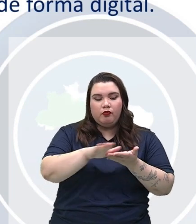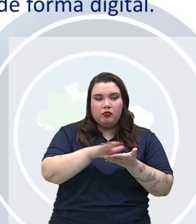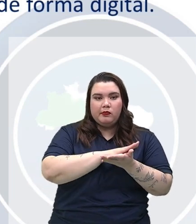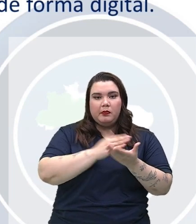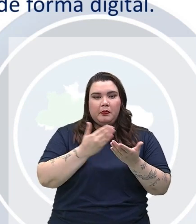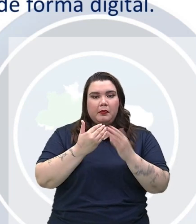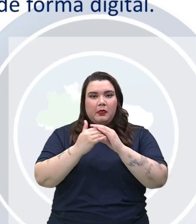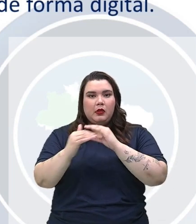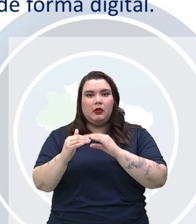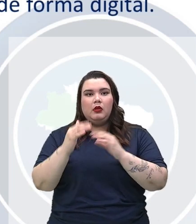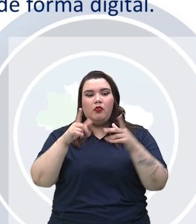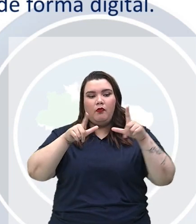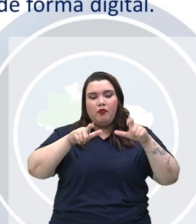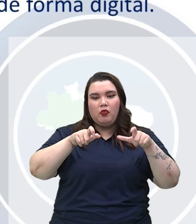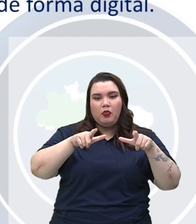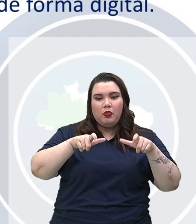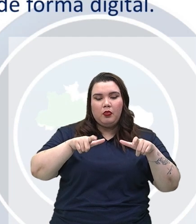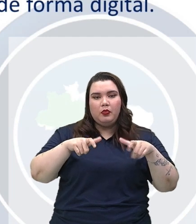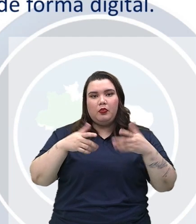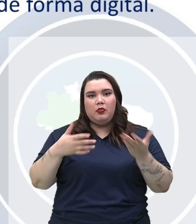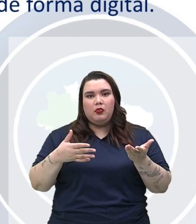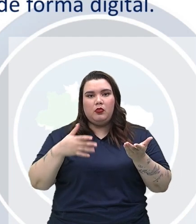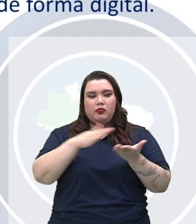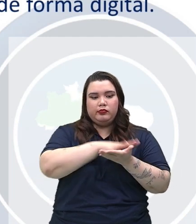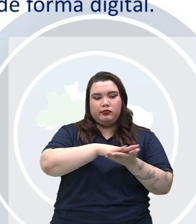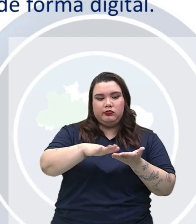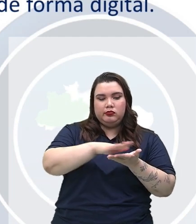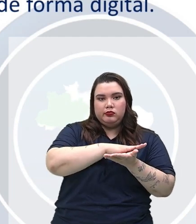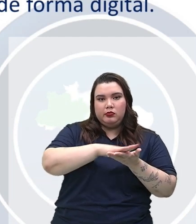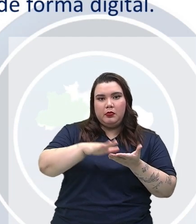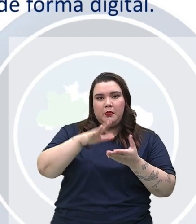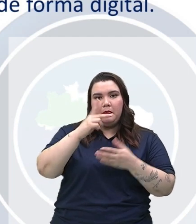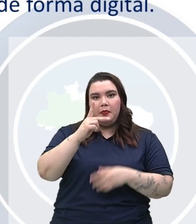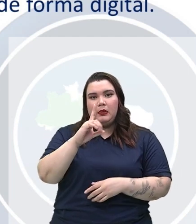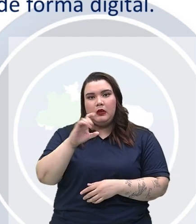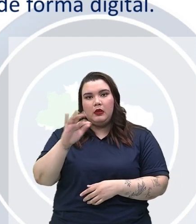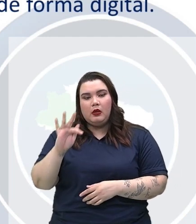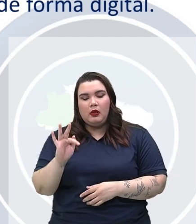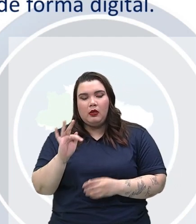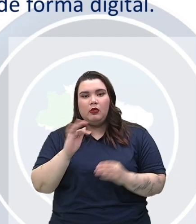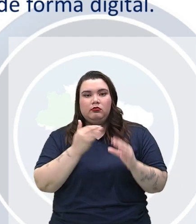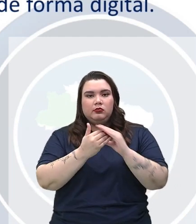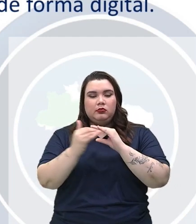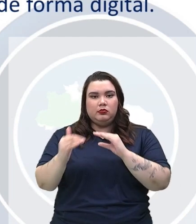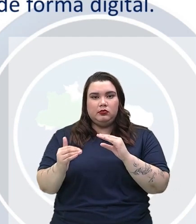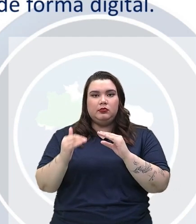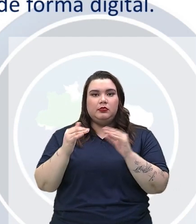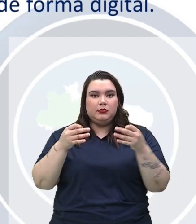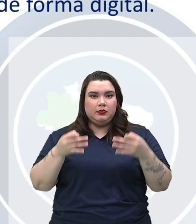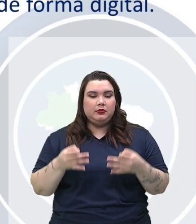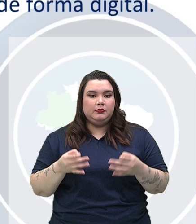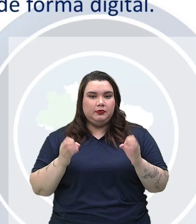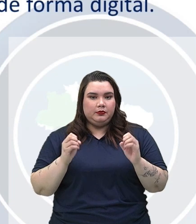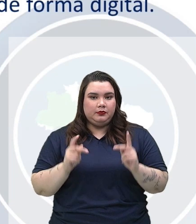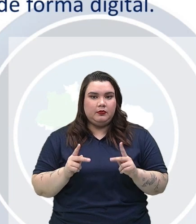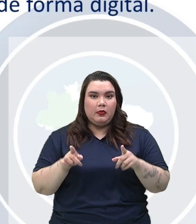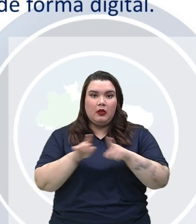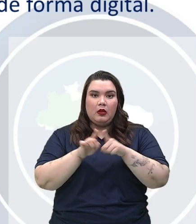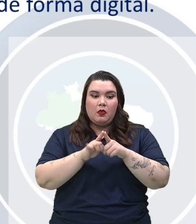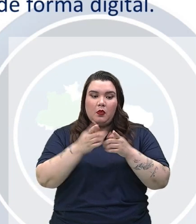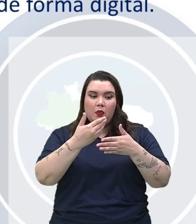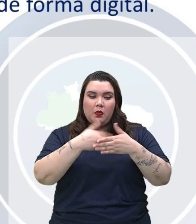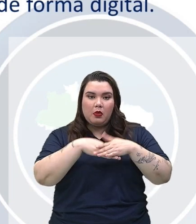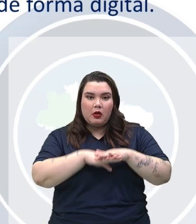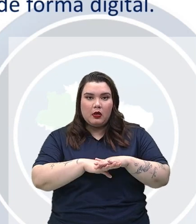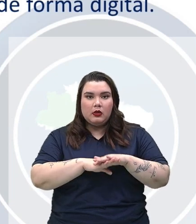digital. Ou tira uma foto, ou escaneia no formato PDF, mas tem que... O fluxo de entrega é esse, tá bom? E guarda, quando for